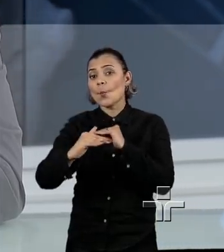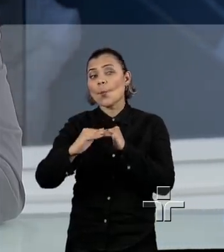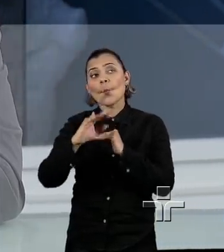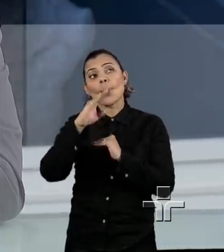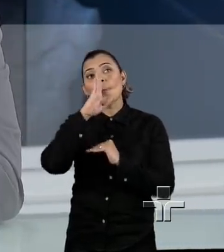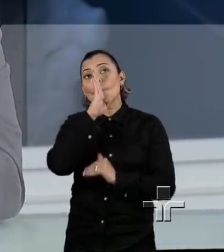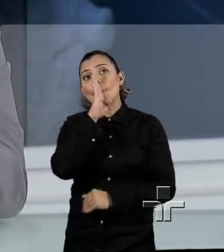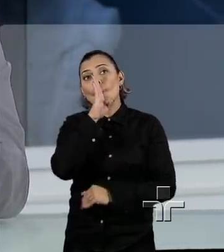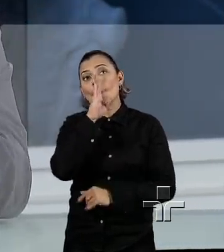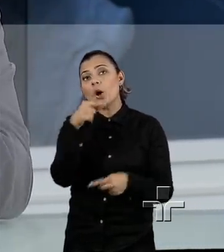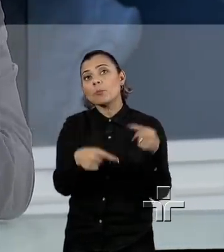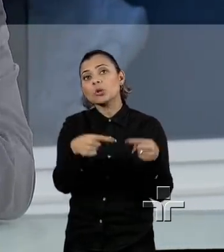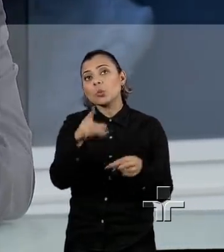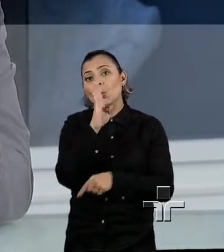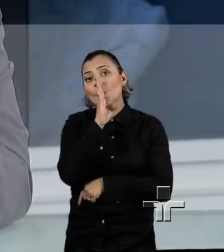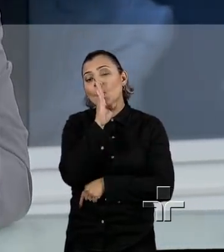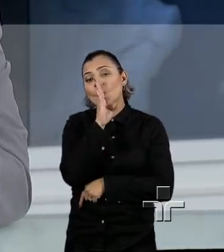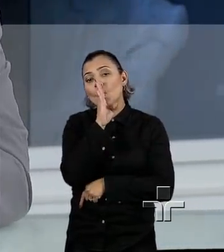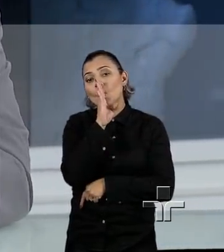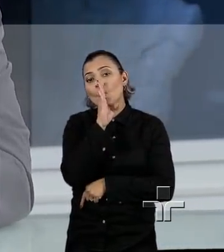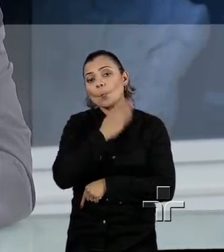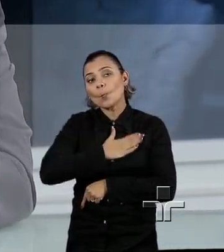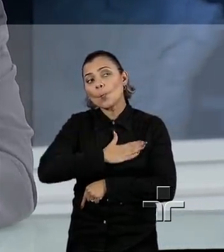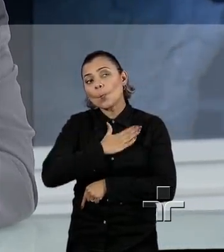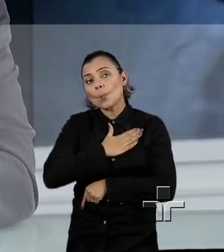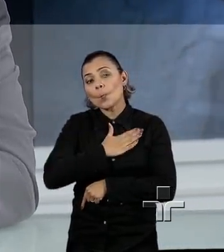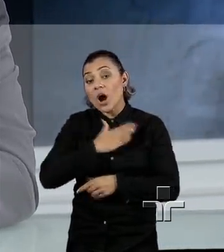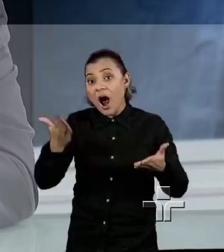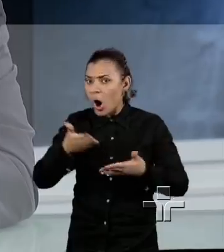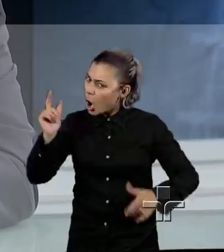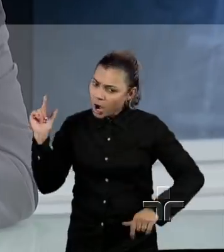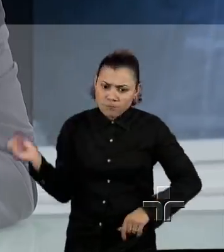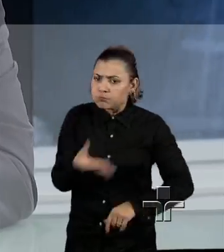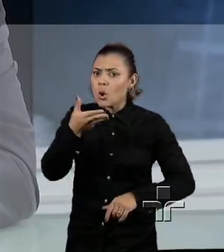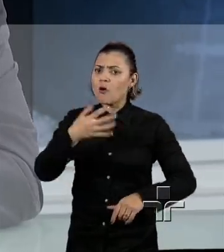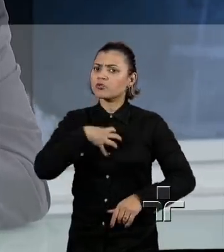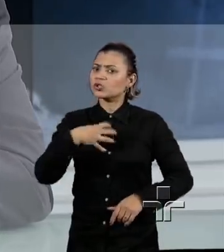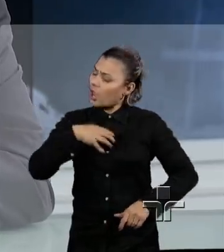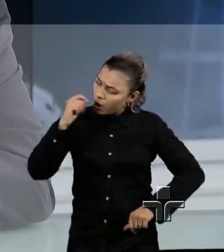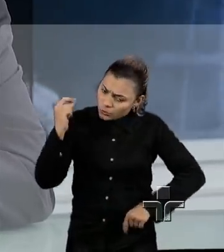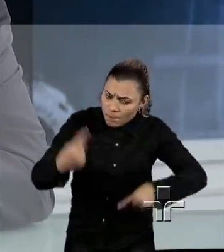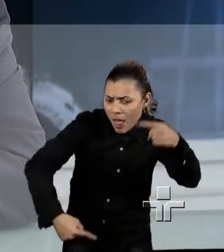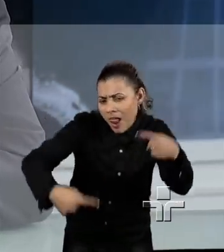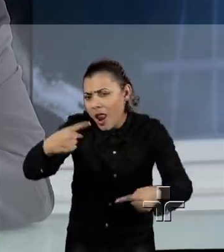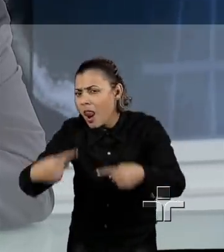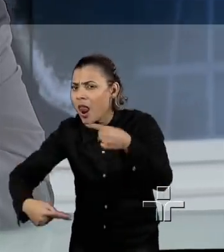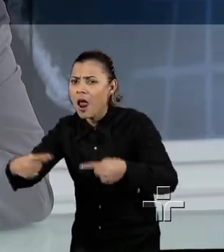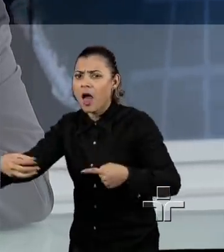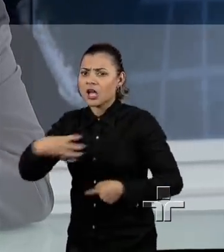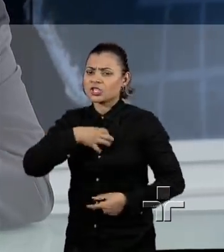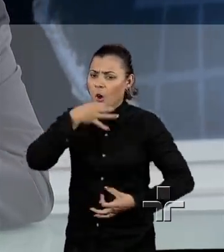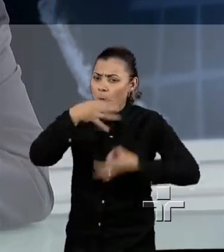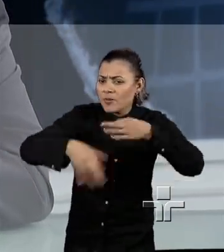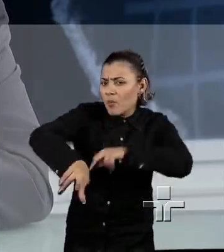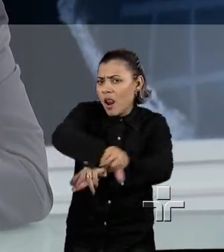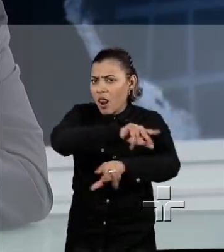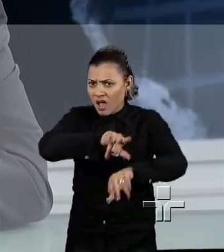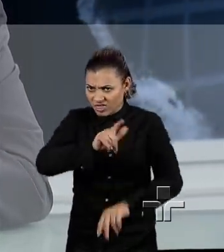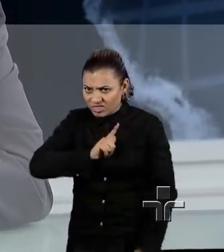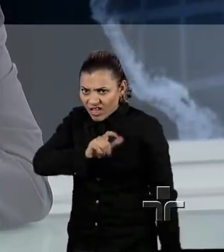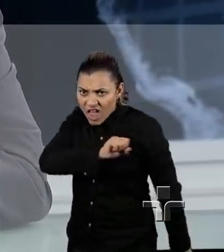está se inteirando do que está acontecendo no mundo real da política, vai ter que se conformar que não existem